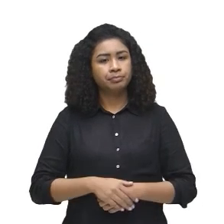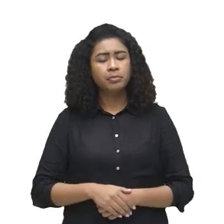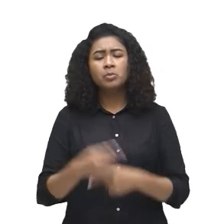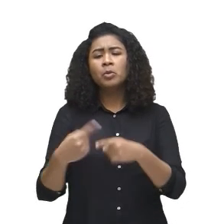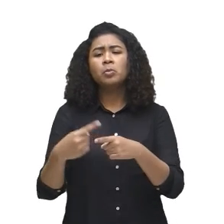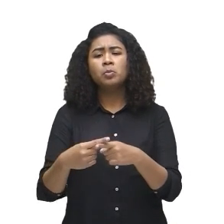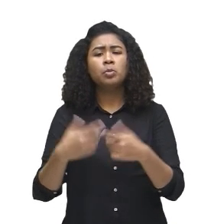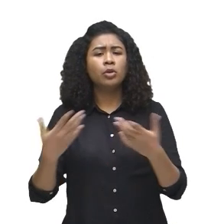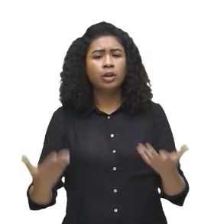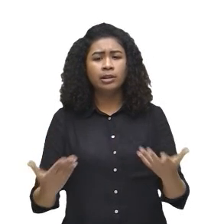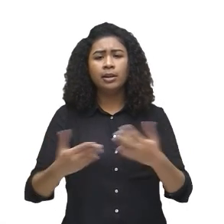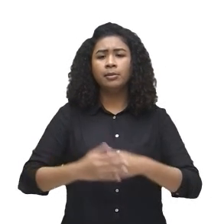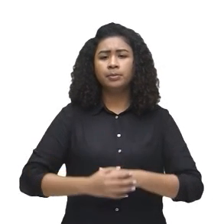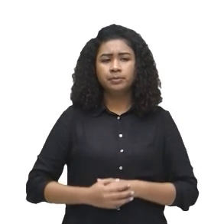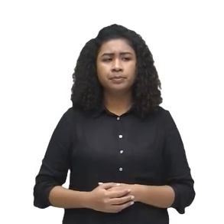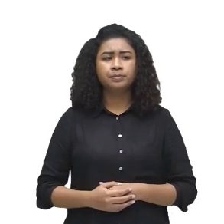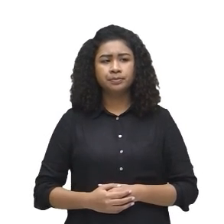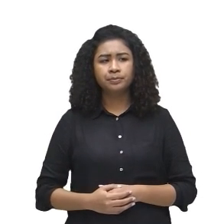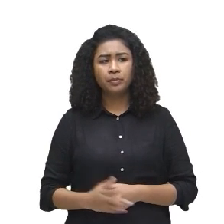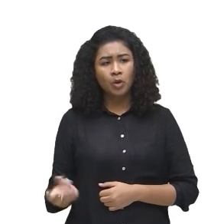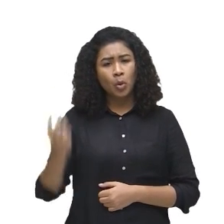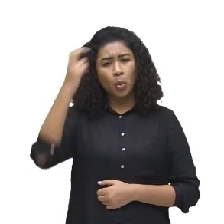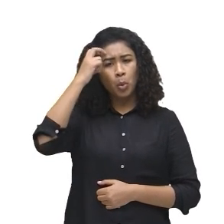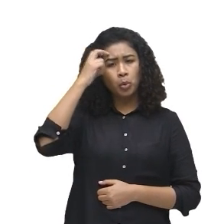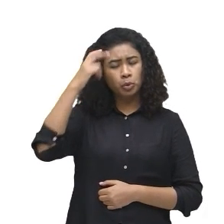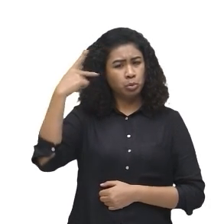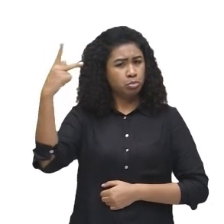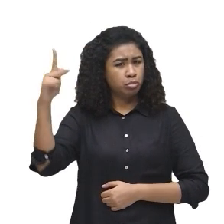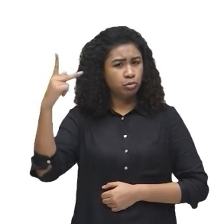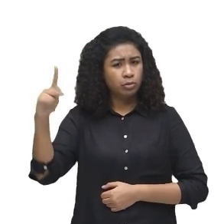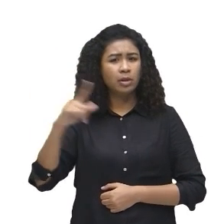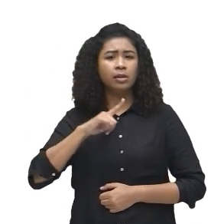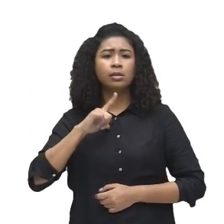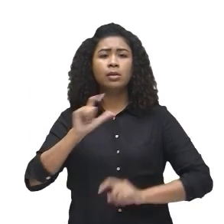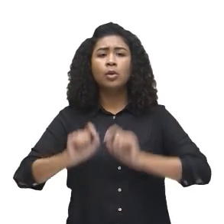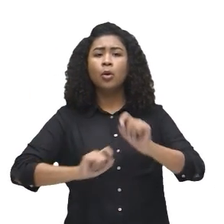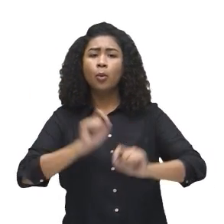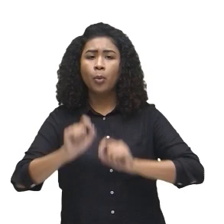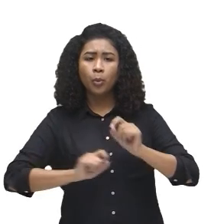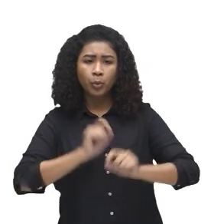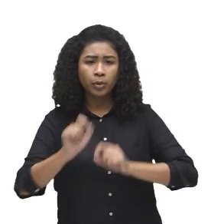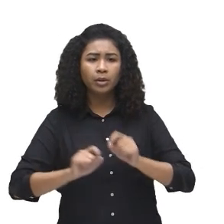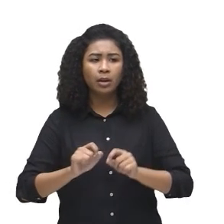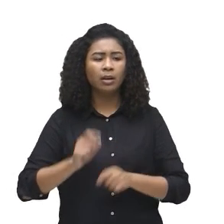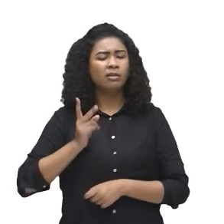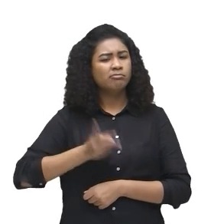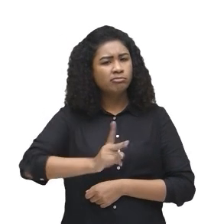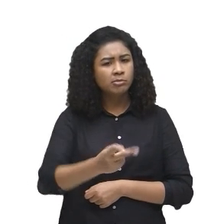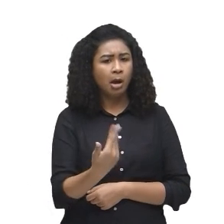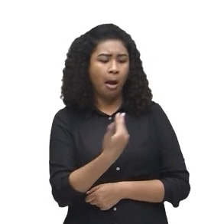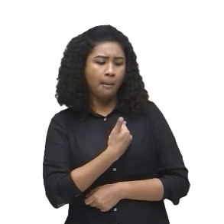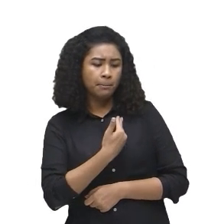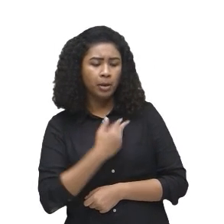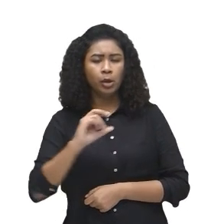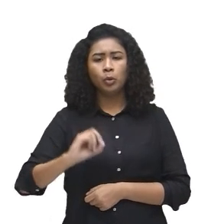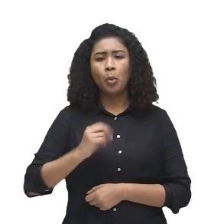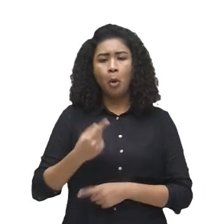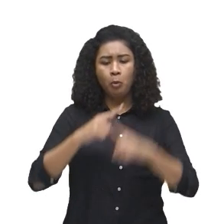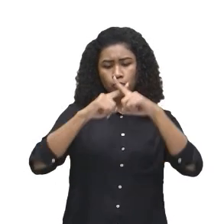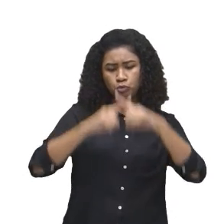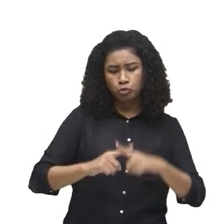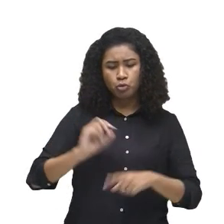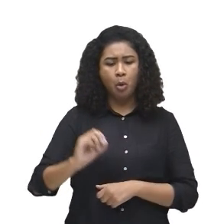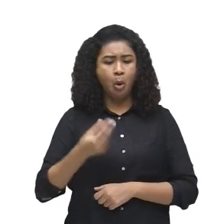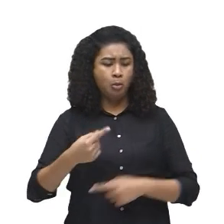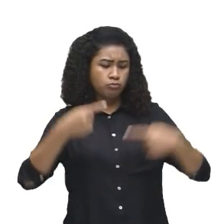lutas, o ato de cumprimentar o outro, seja oponente, seja colega de treino ou professor, demonstra um gesto de